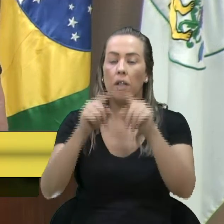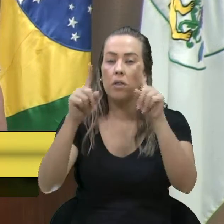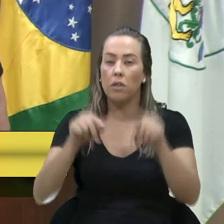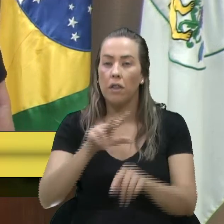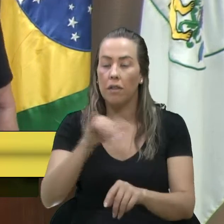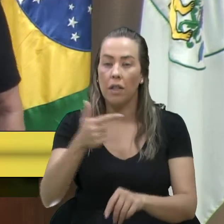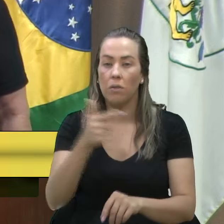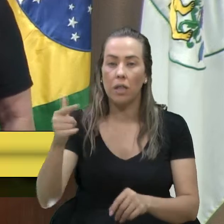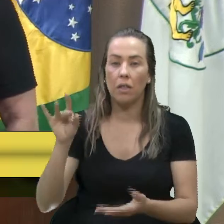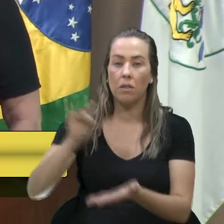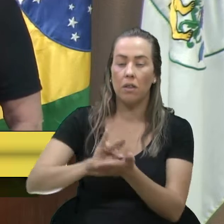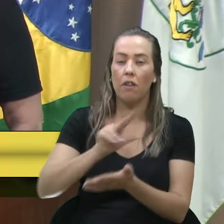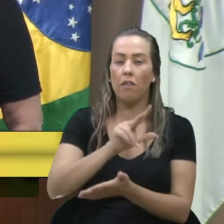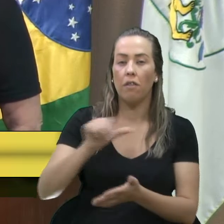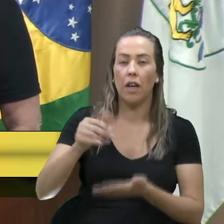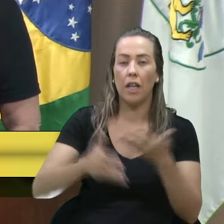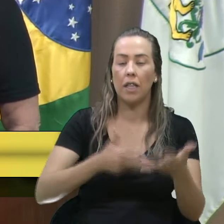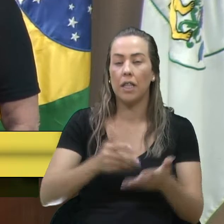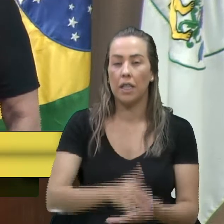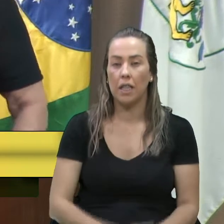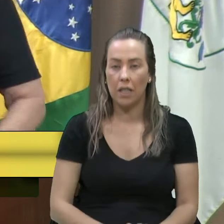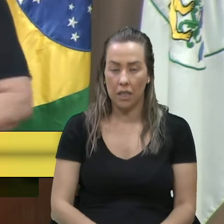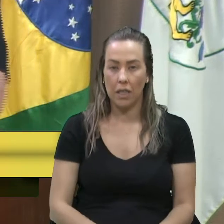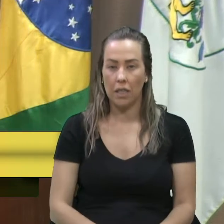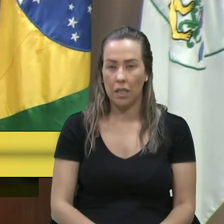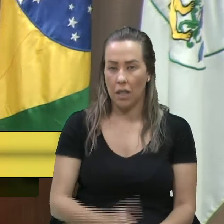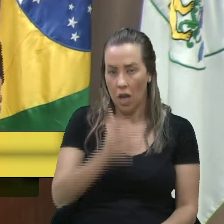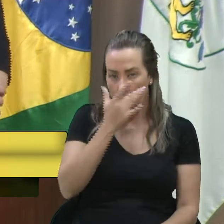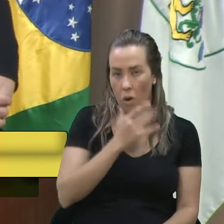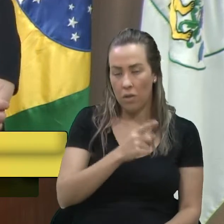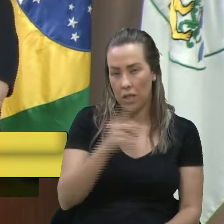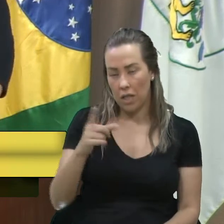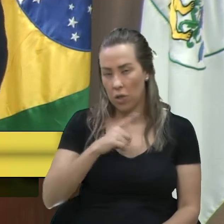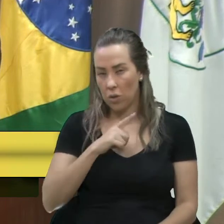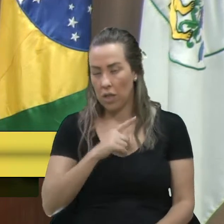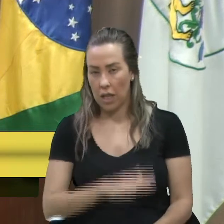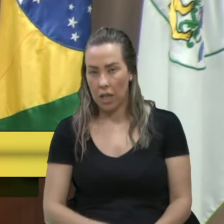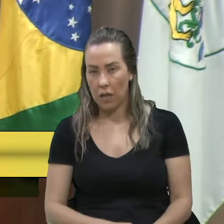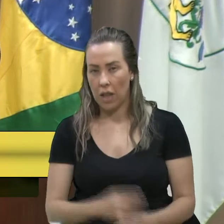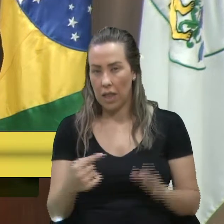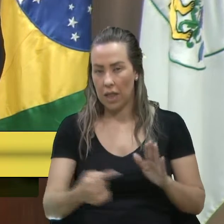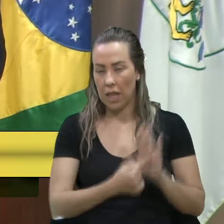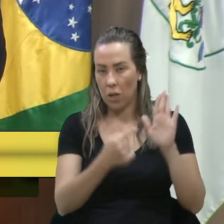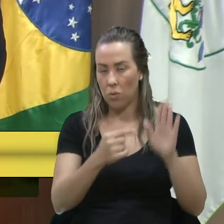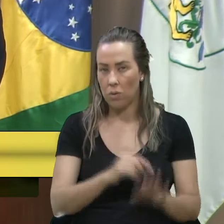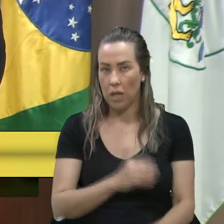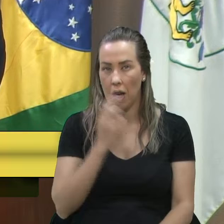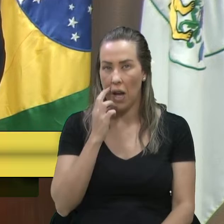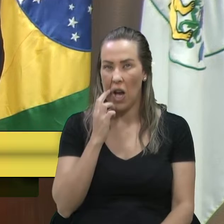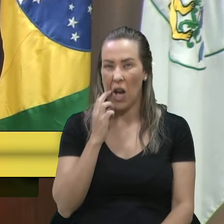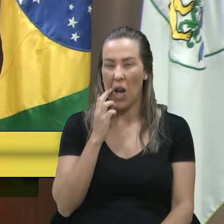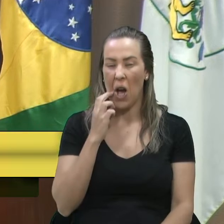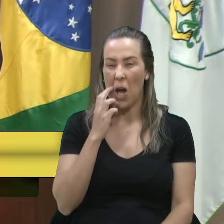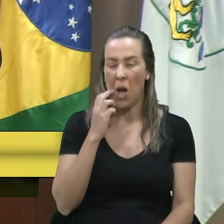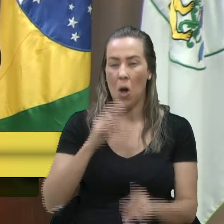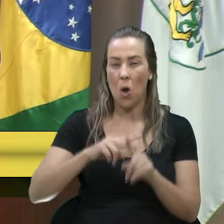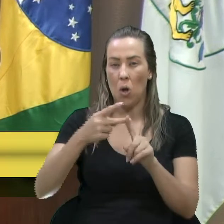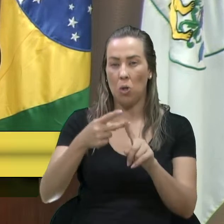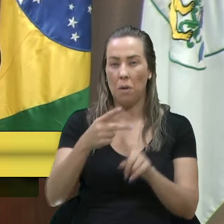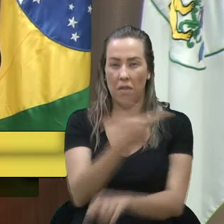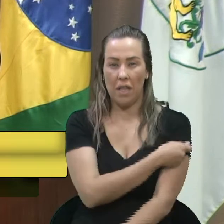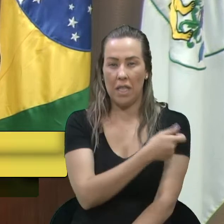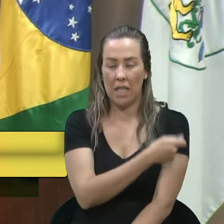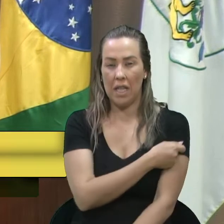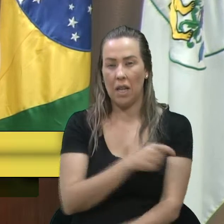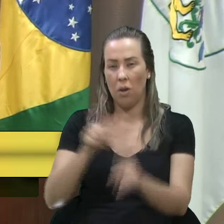sem estabilidade vai poder fazer? Ou vocês acham que tinham denunciado o superfaturamento das vacinas,